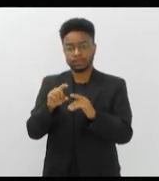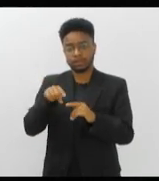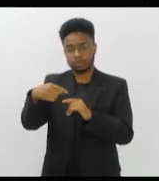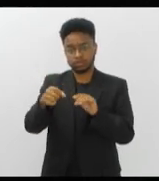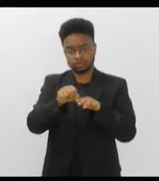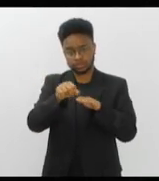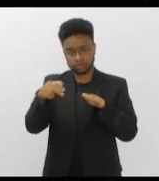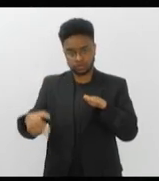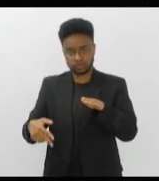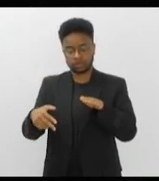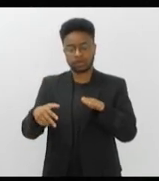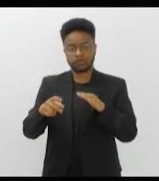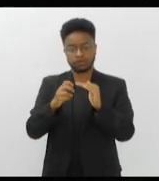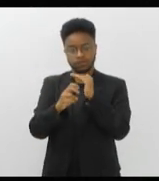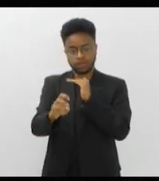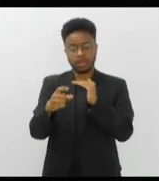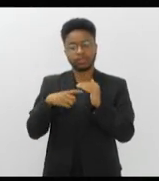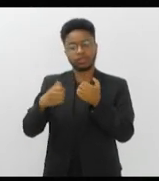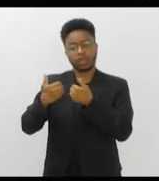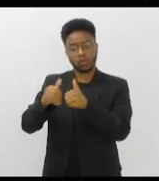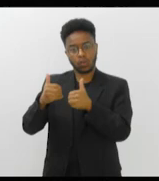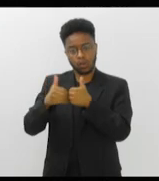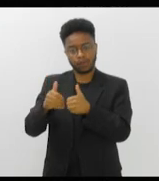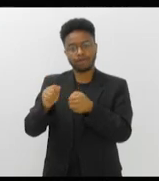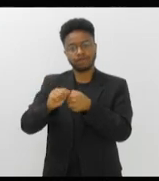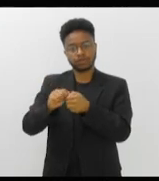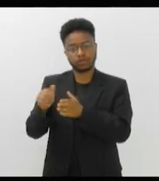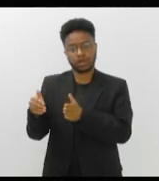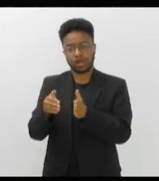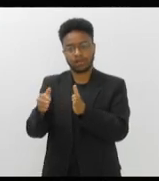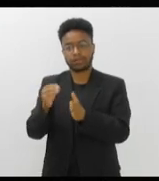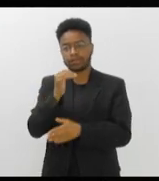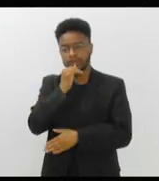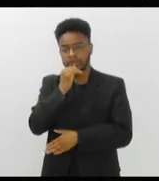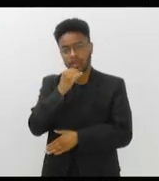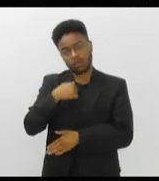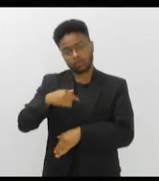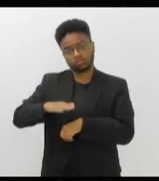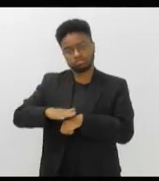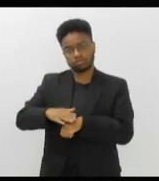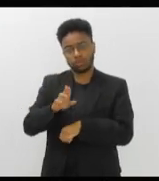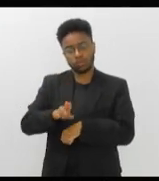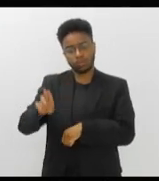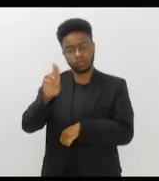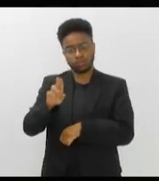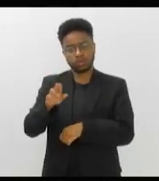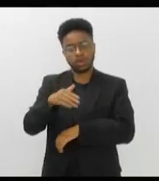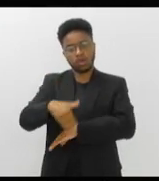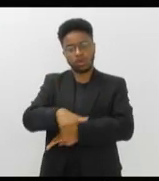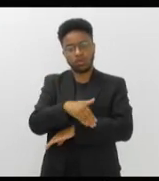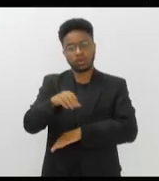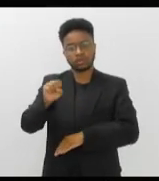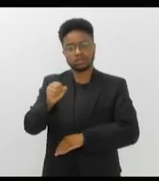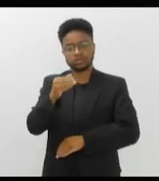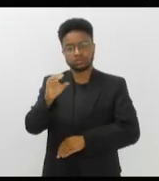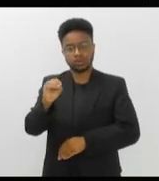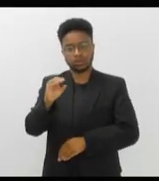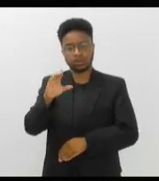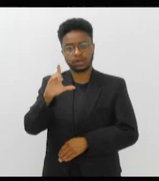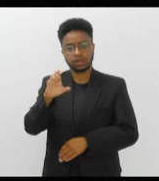metrô que o trajeto por exemplo que eu utilizo pela Rua São Clemente Rua